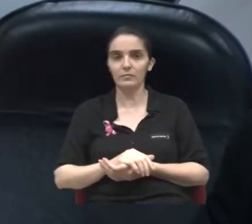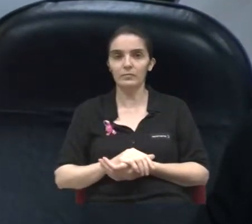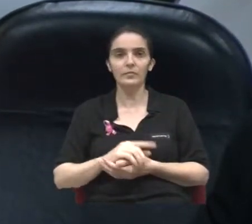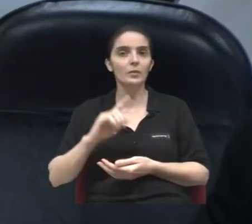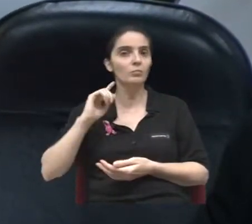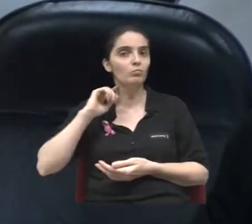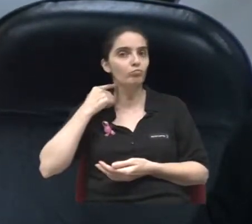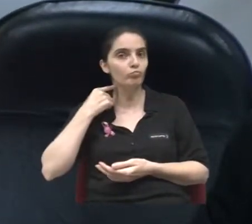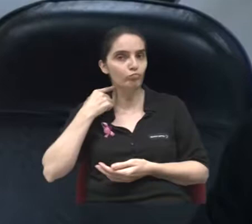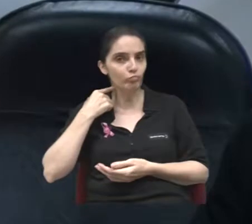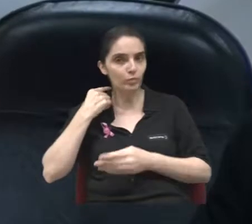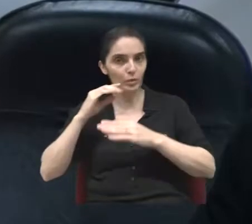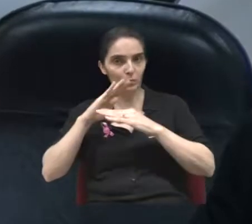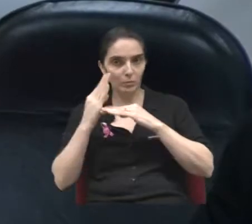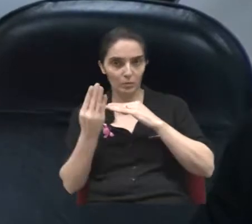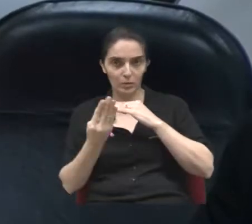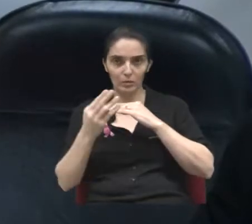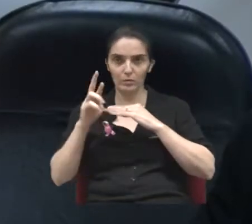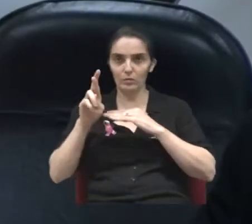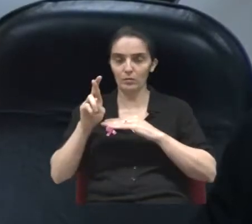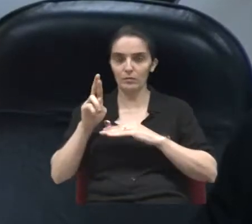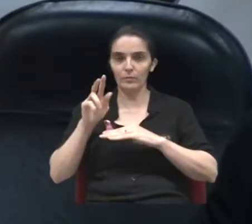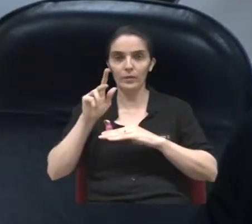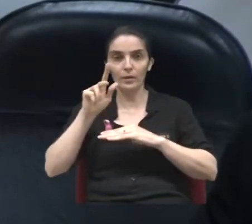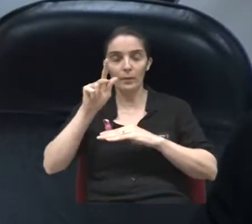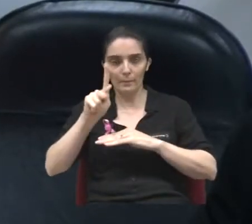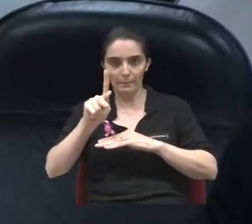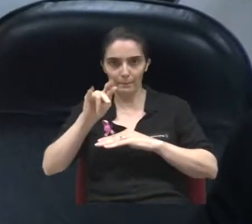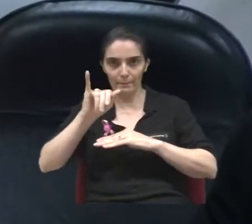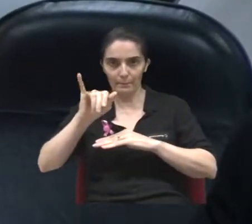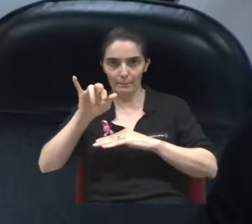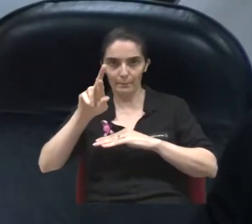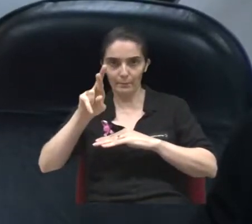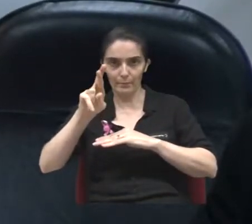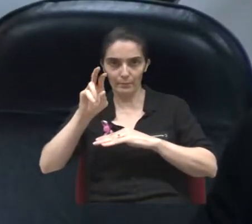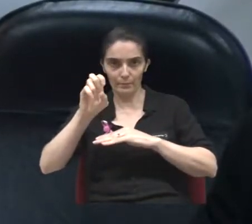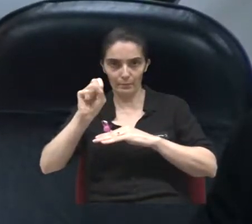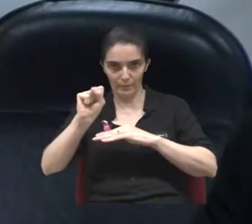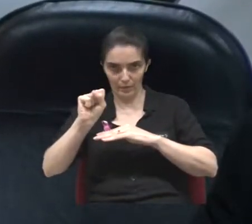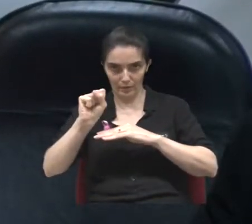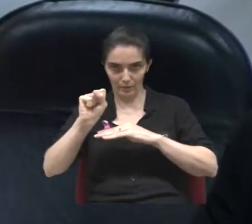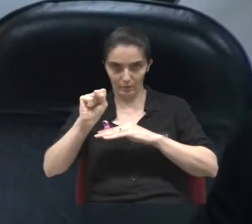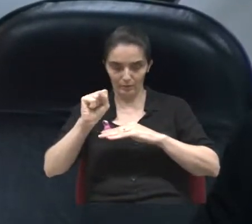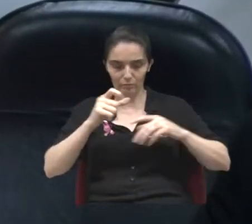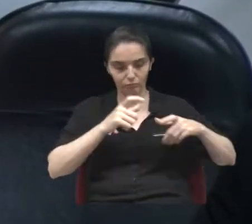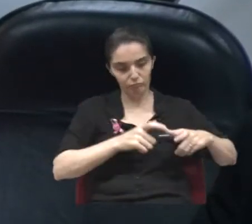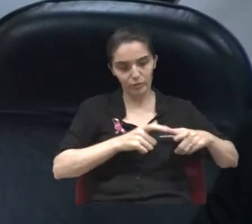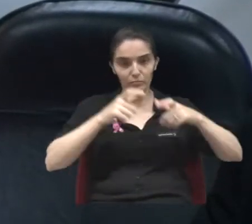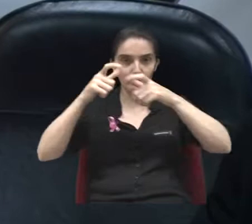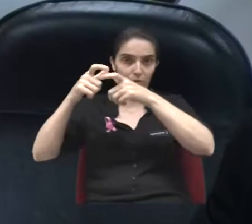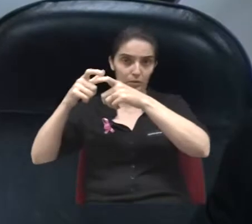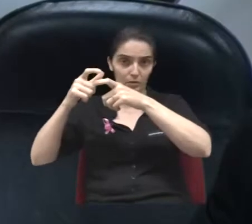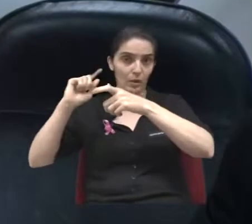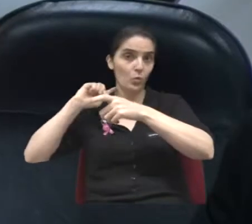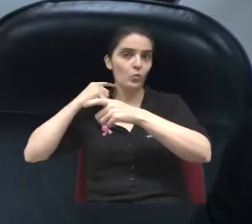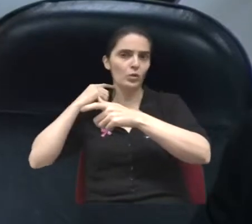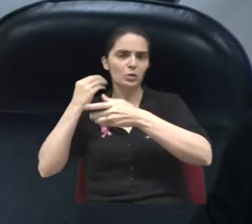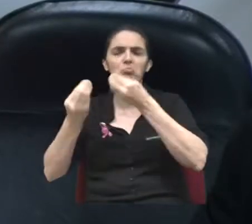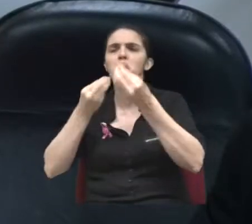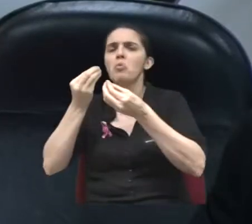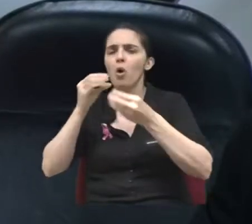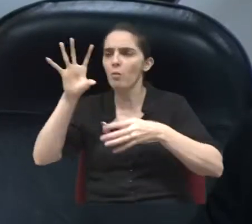bairros Pires de cima e o Pires de baixo? Como é feito? Eu quero saber exatamente isso. qual a periodicidade